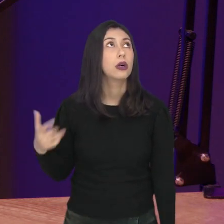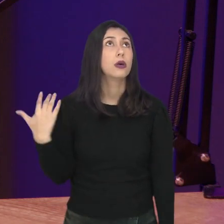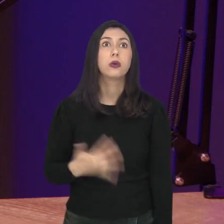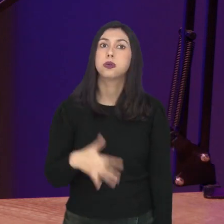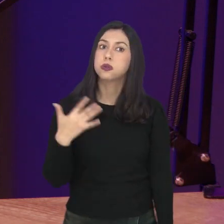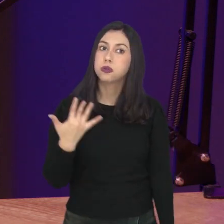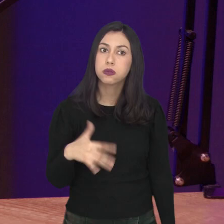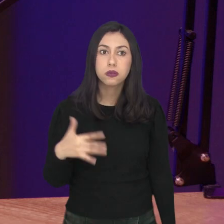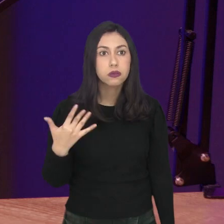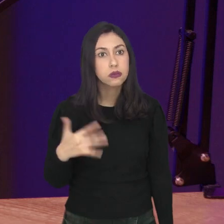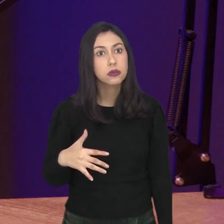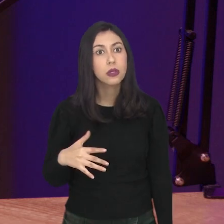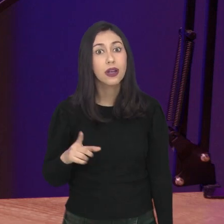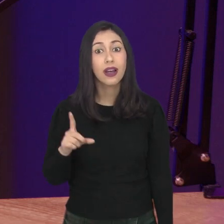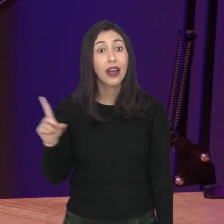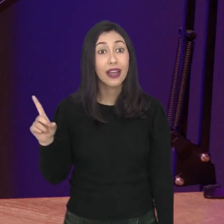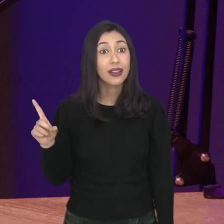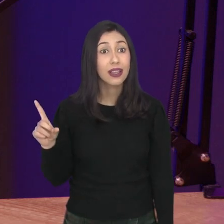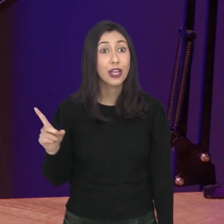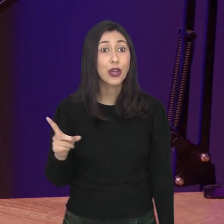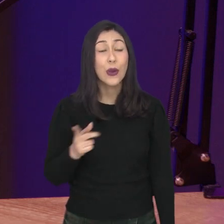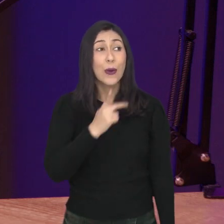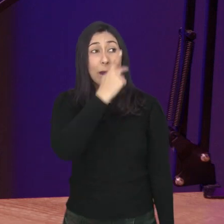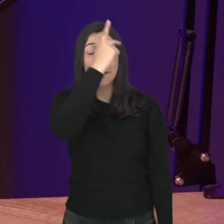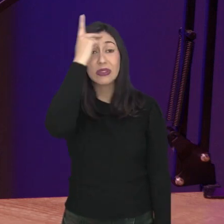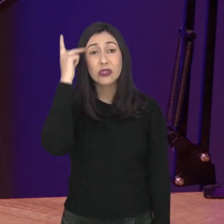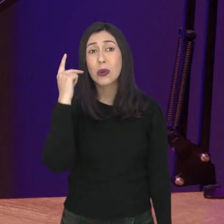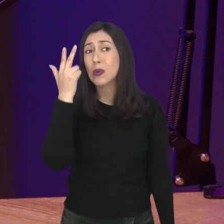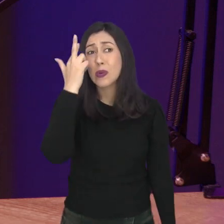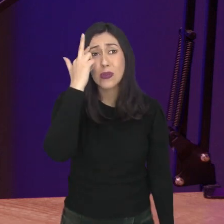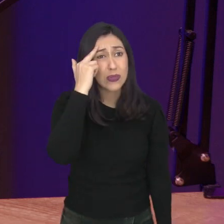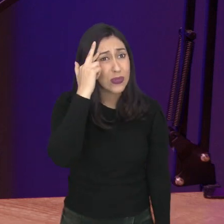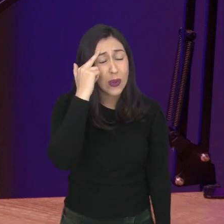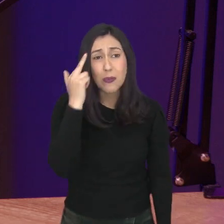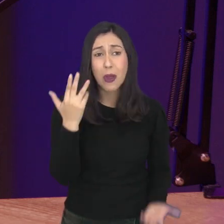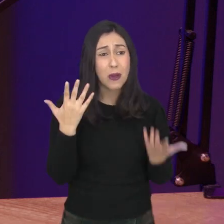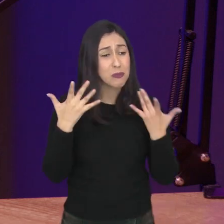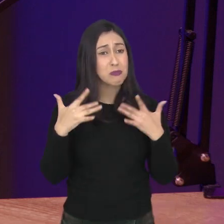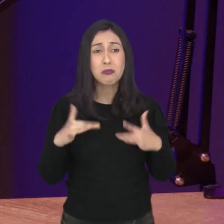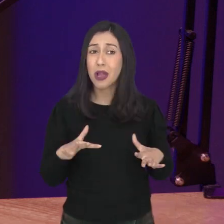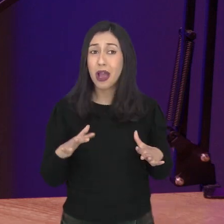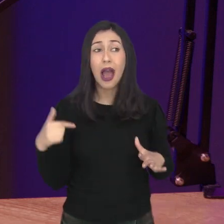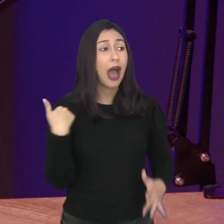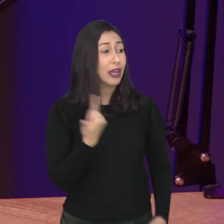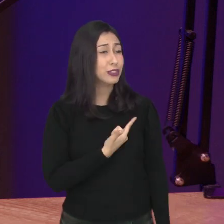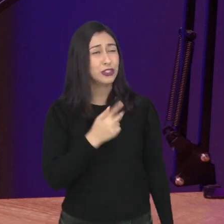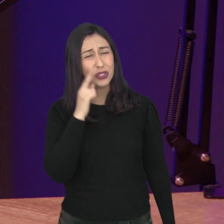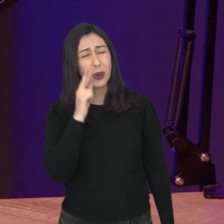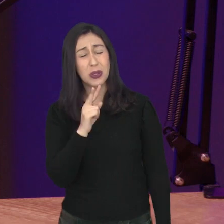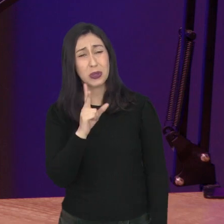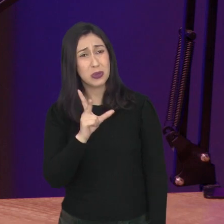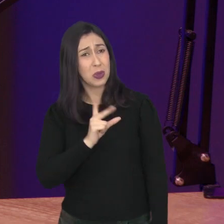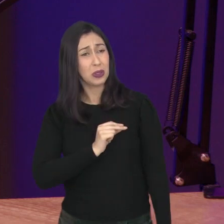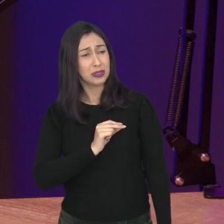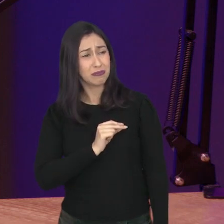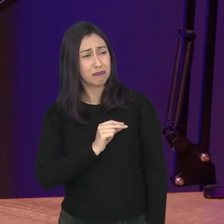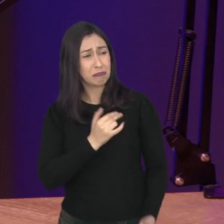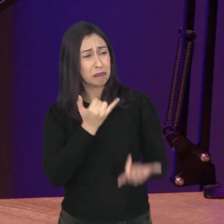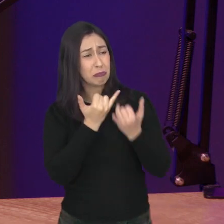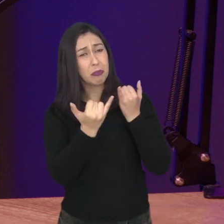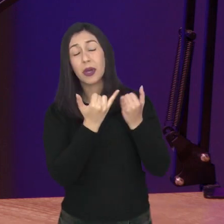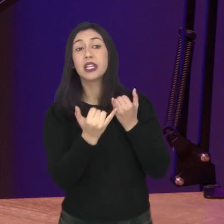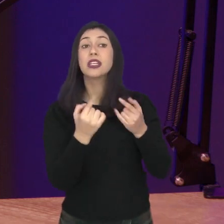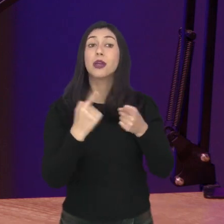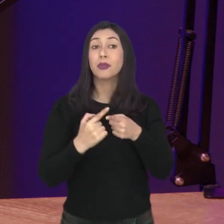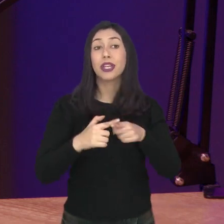gente, é ruim? ela é humana. Isso que é o pior. Eu acho que qualquer um poderia ser a Yeonjin. Eu acho que tem essa questão